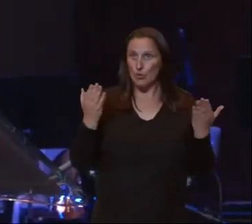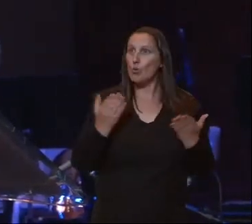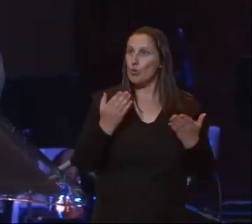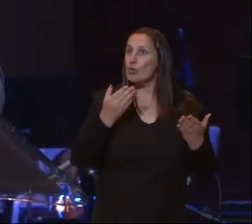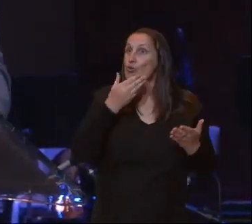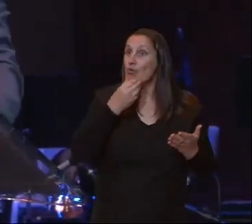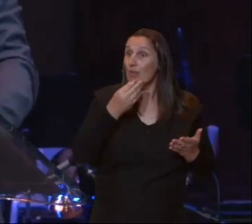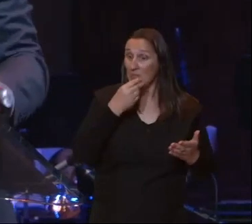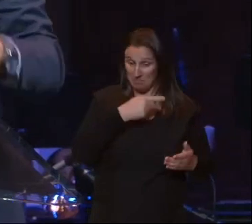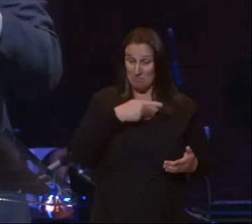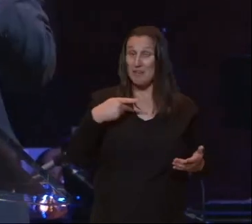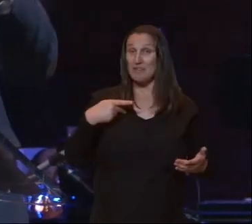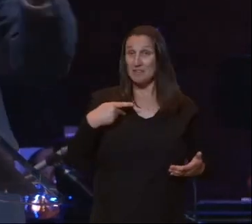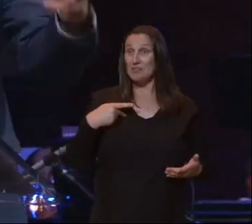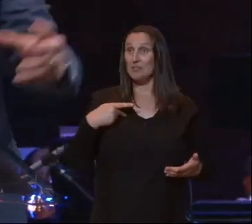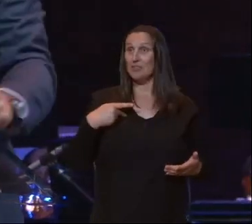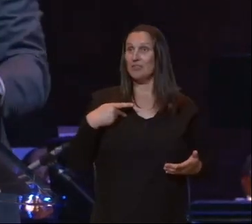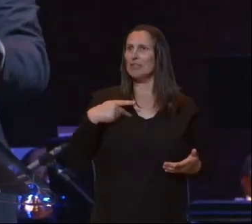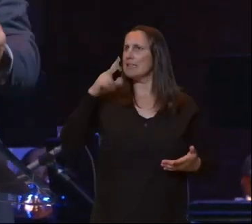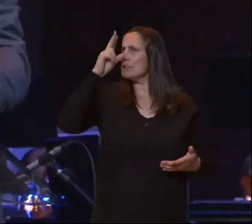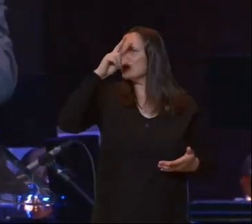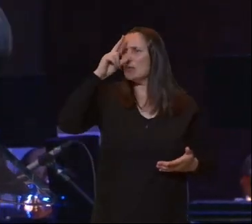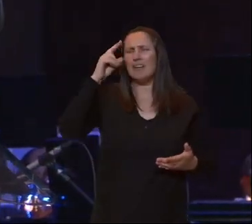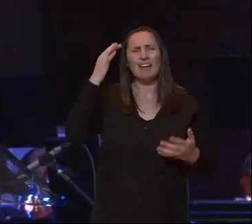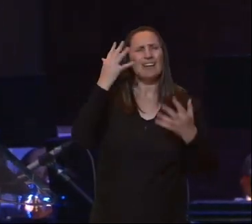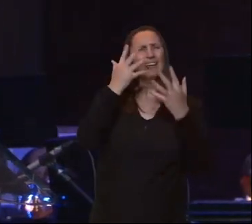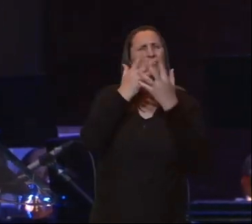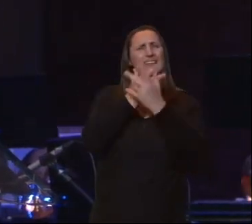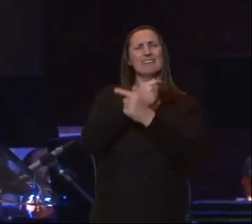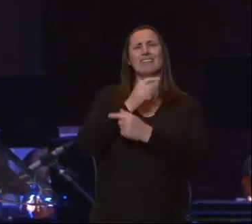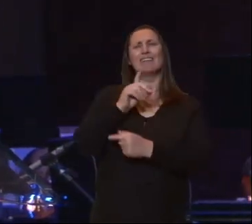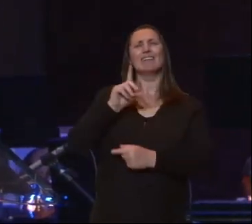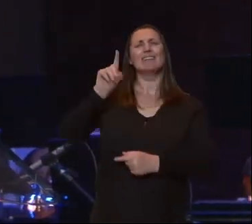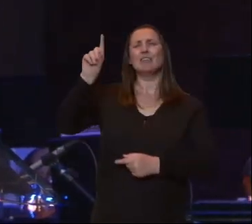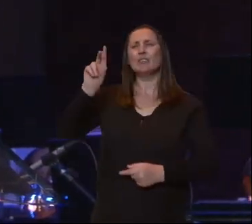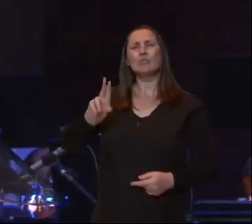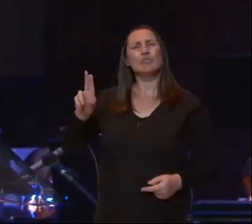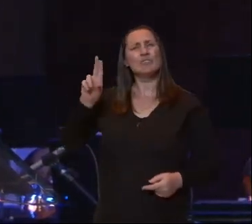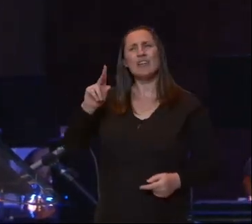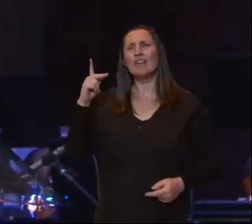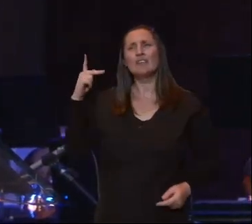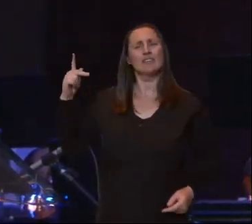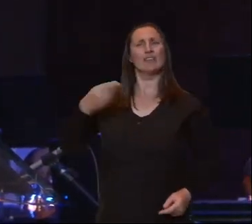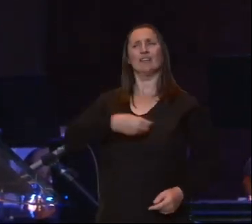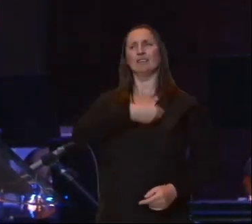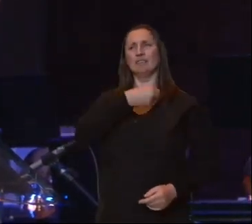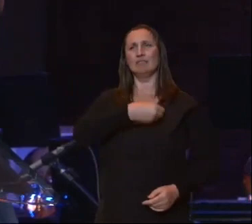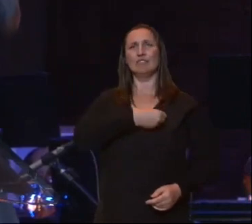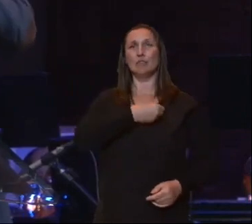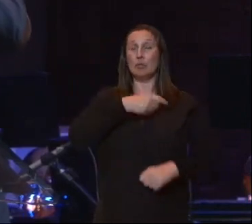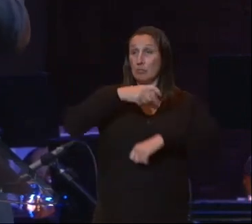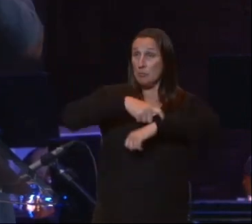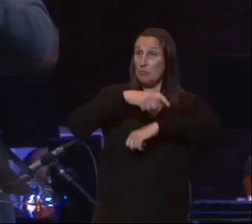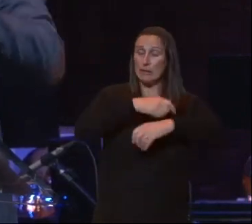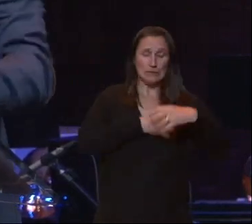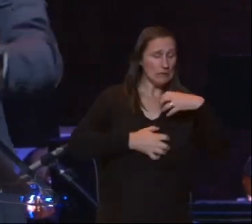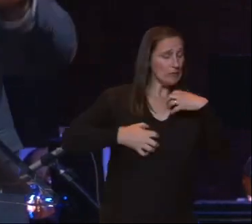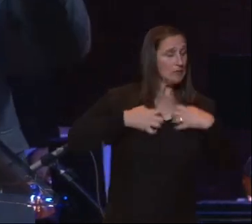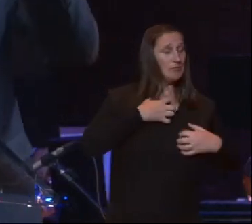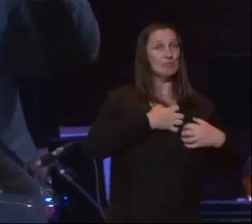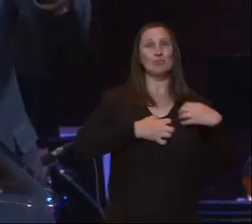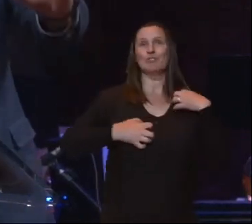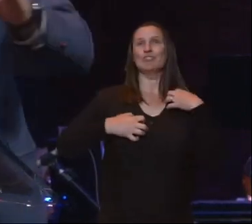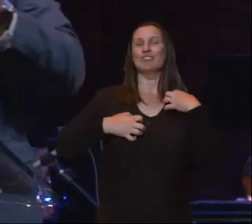com 27 anos, uma história linda de vida. Deus tem usado poderosamente, porque no momento da sua aflição ele